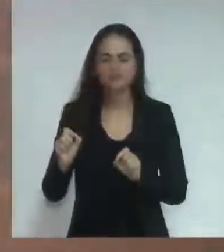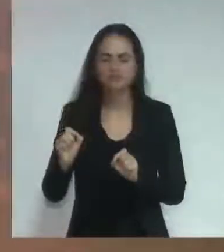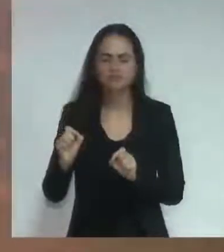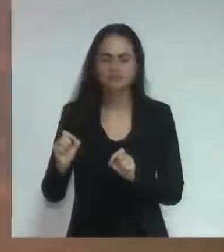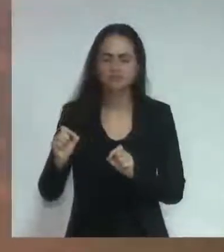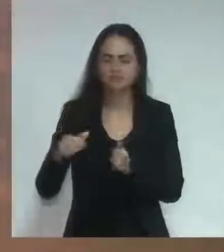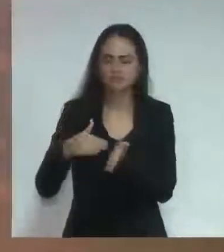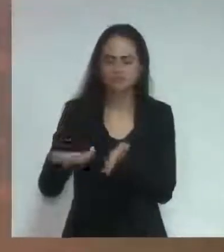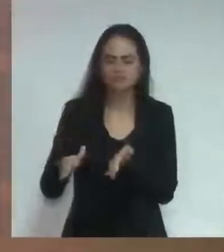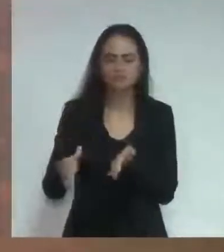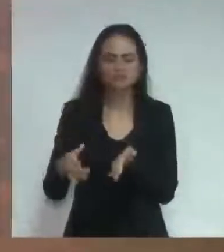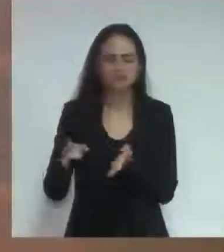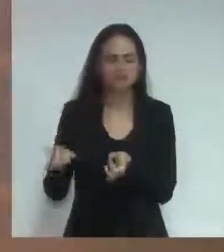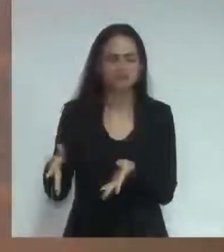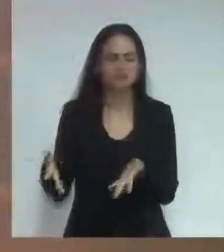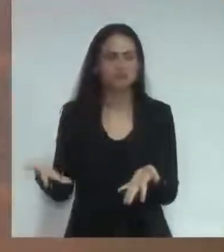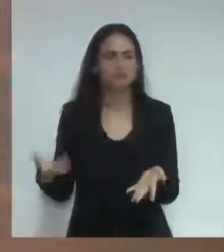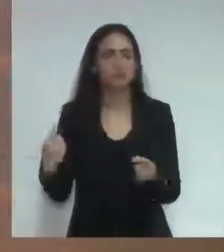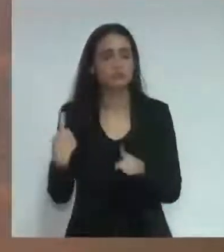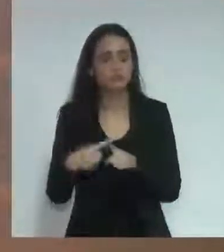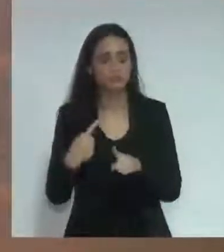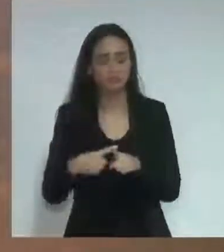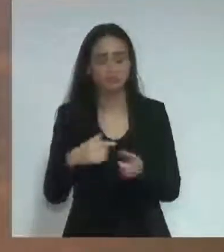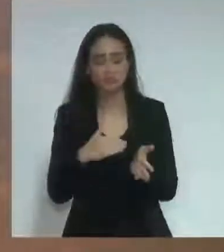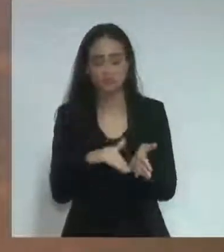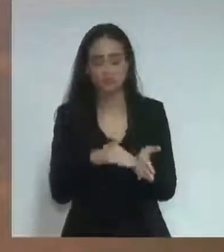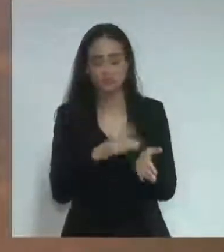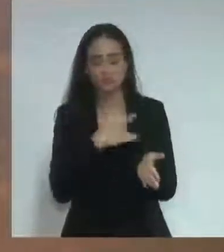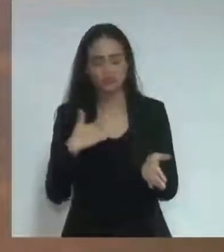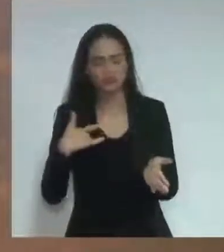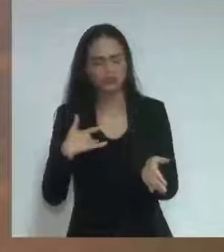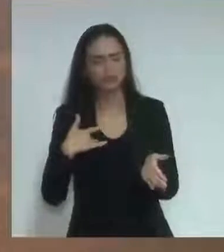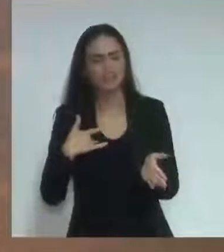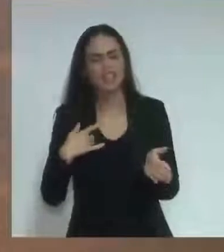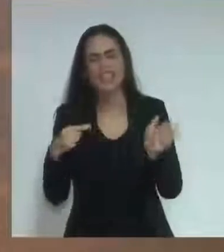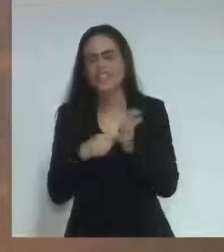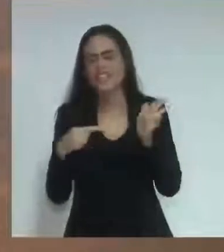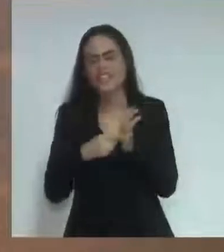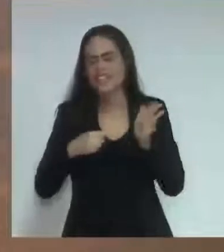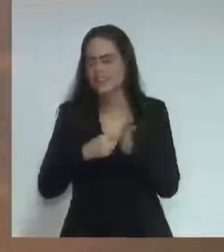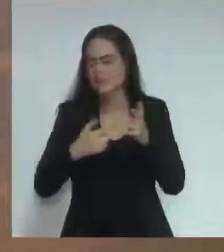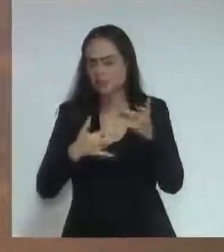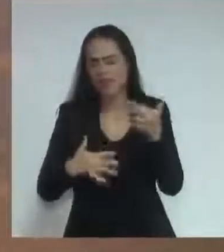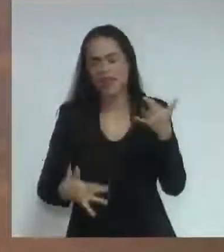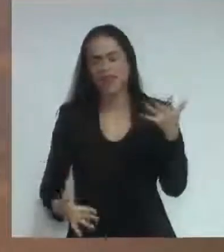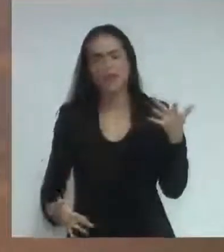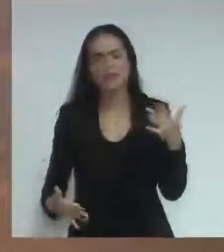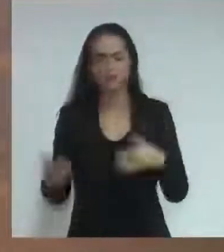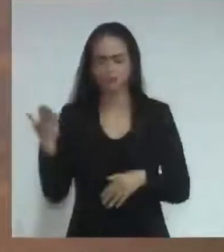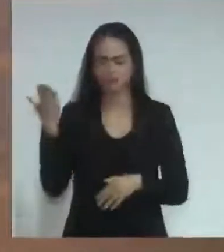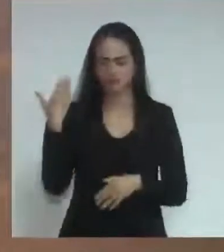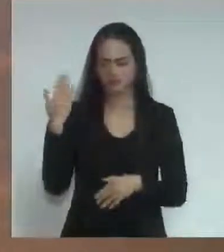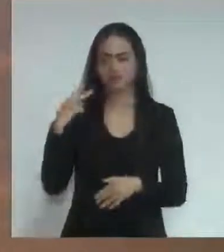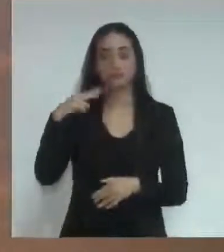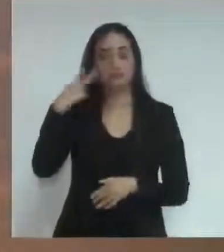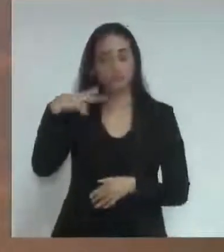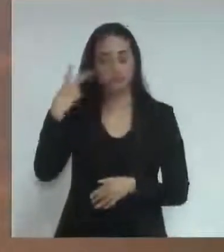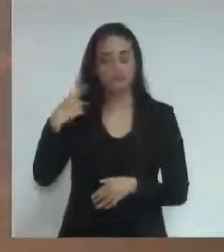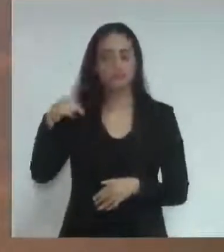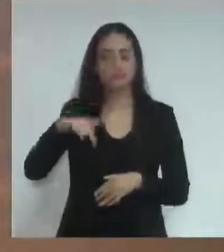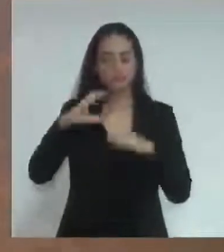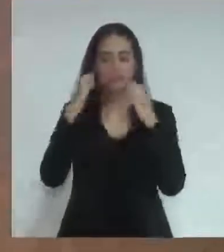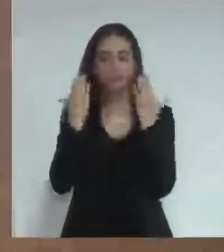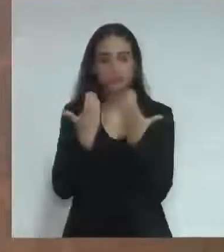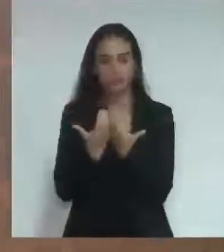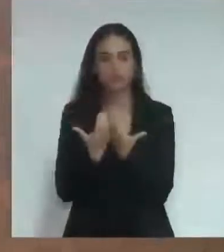E foram muitas denúncias contra o secretário de Saúde, né? O secretário de Saúde que foi vereador nessa casa e era utilizado pelos poderosos da